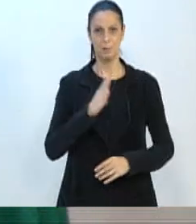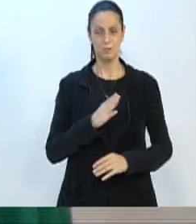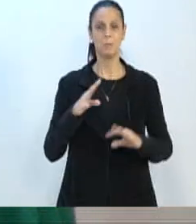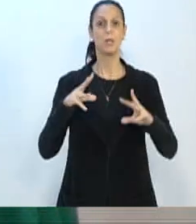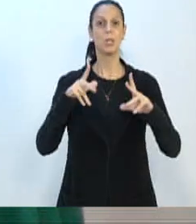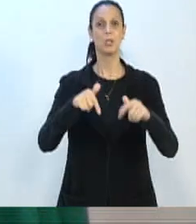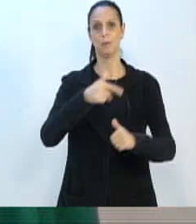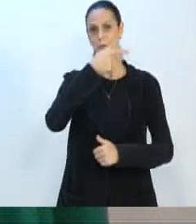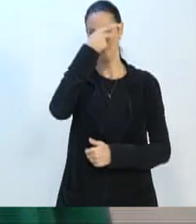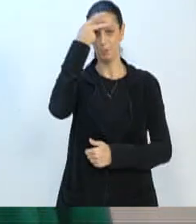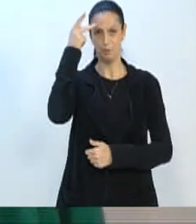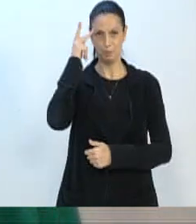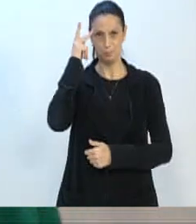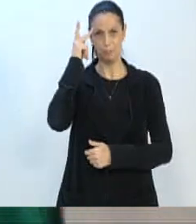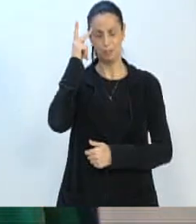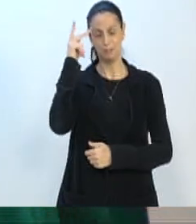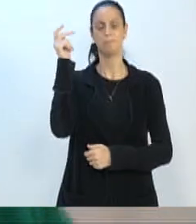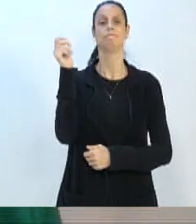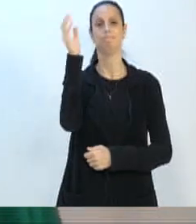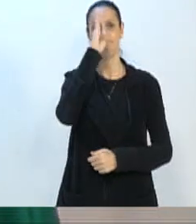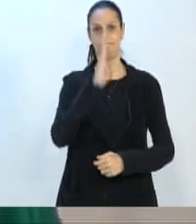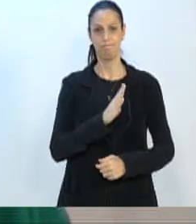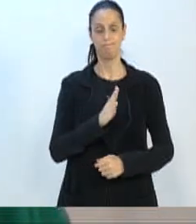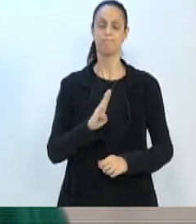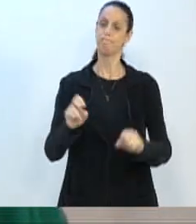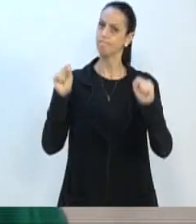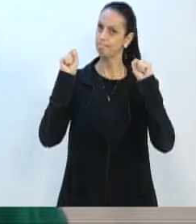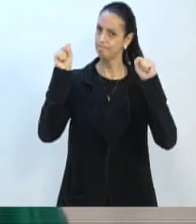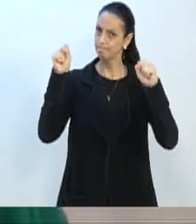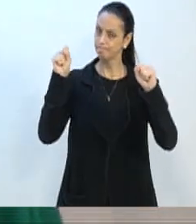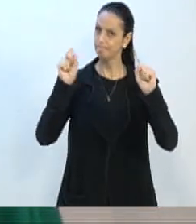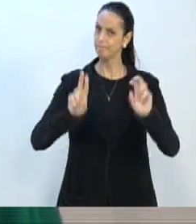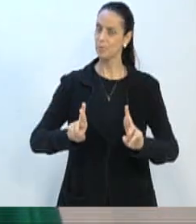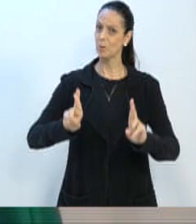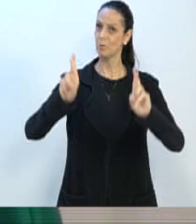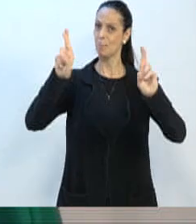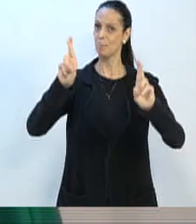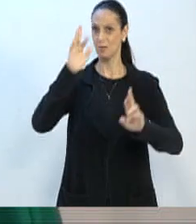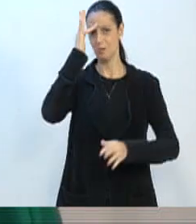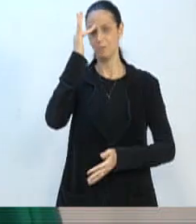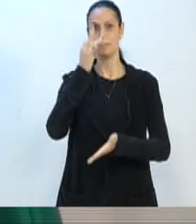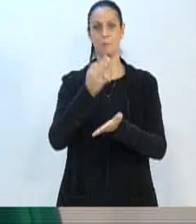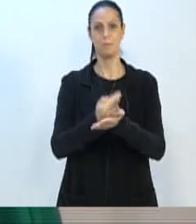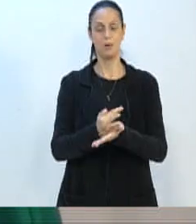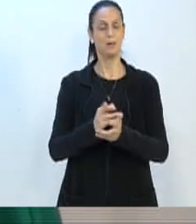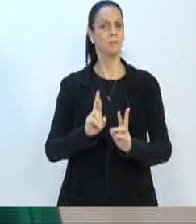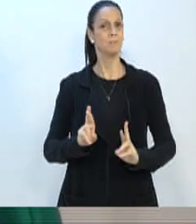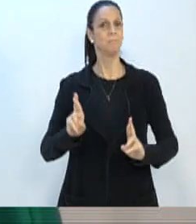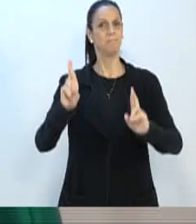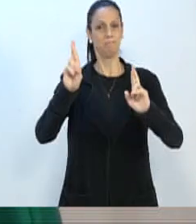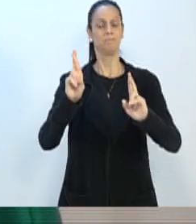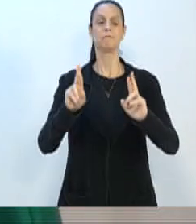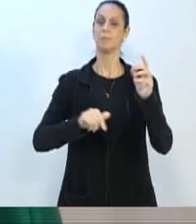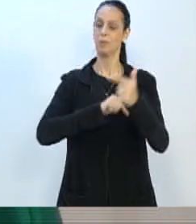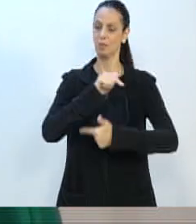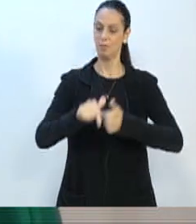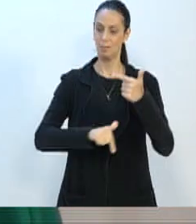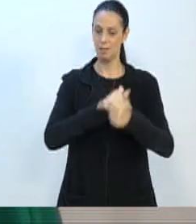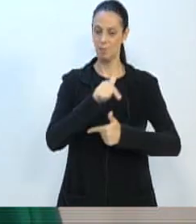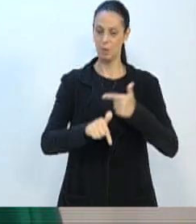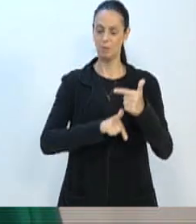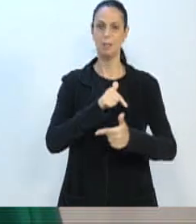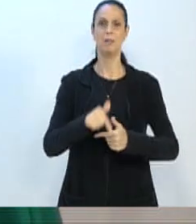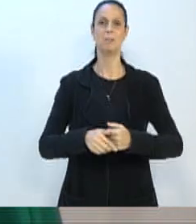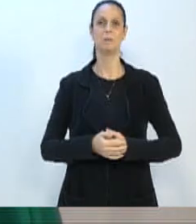todos nós brasileiros vamos torcer vamos com fé vamos com esperança Vamos trabalhar né